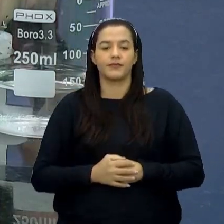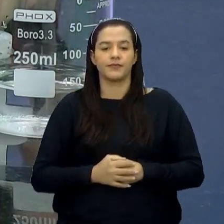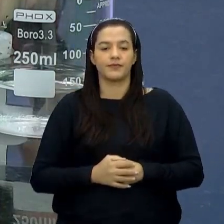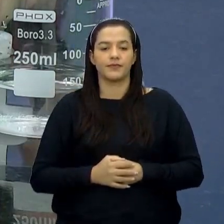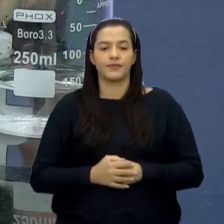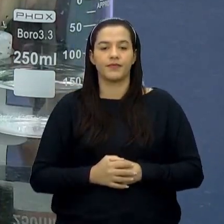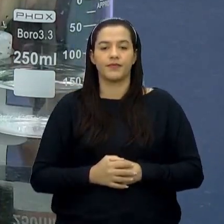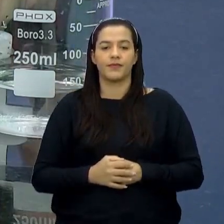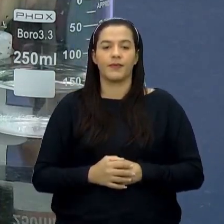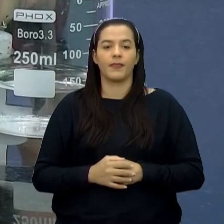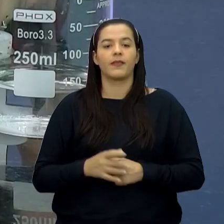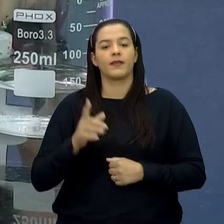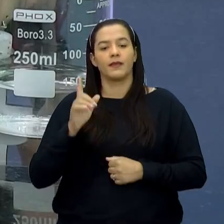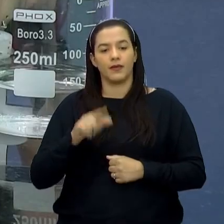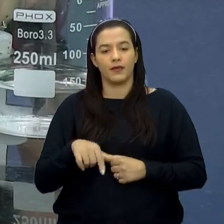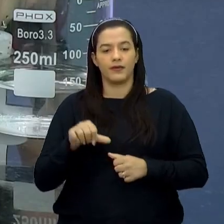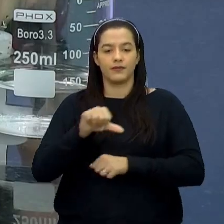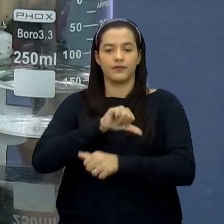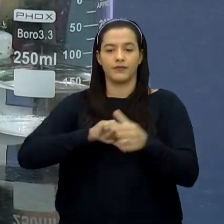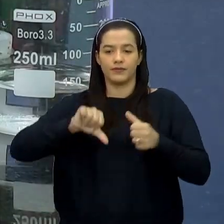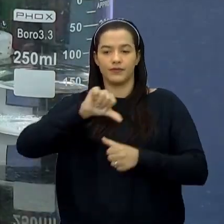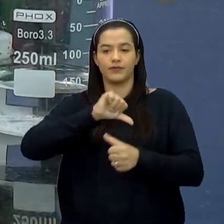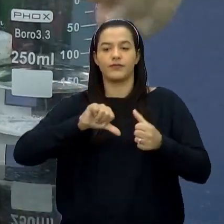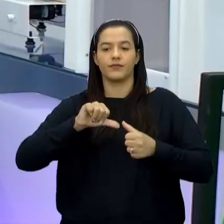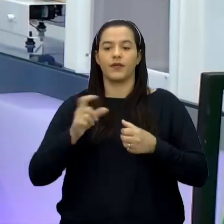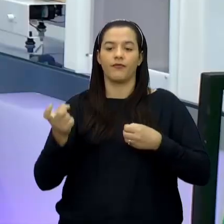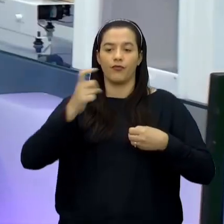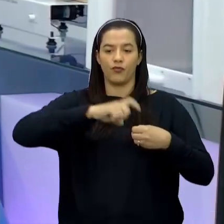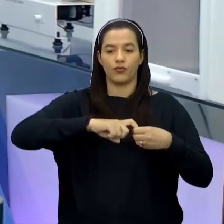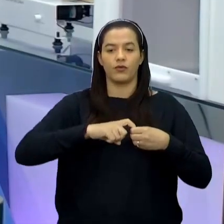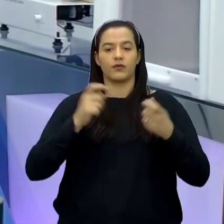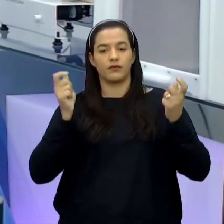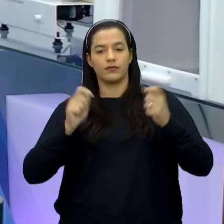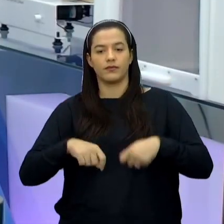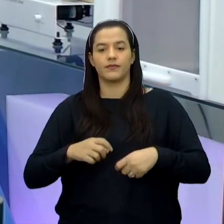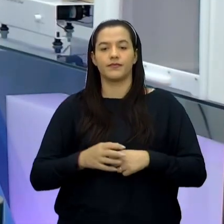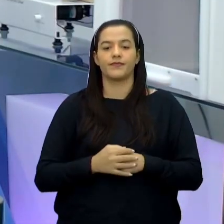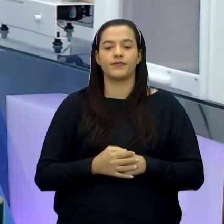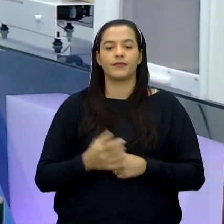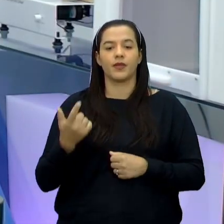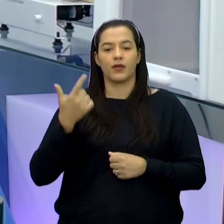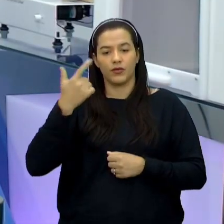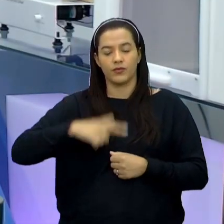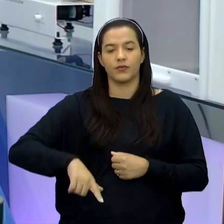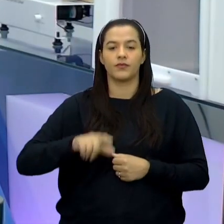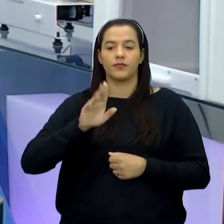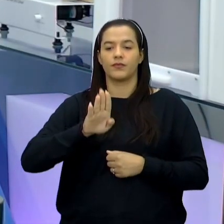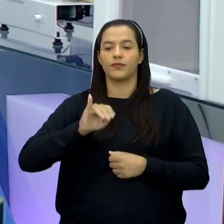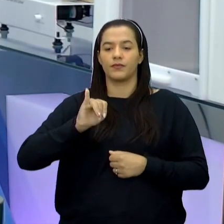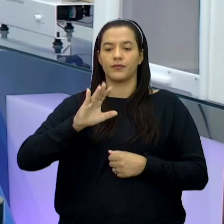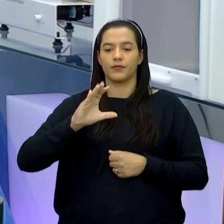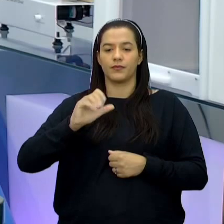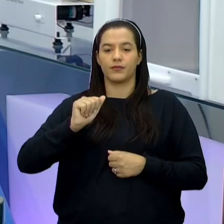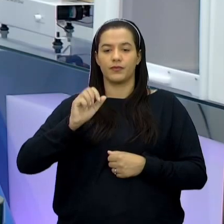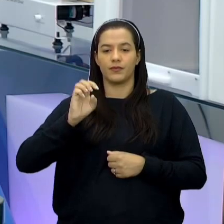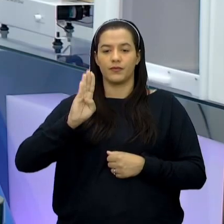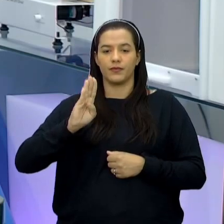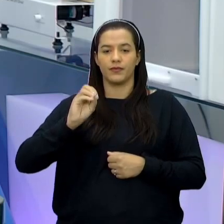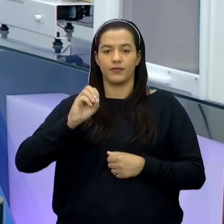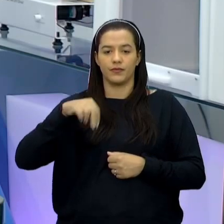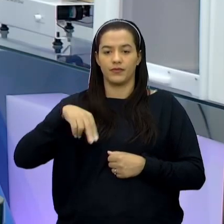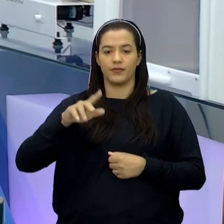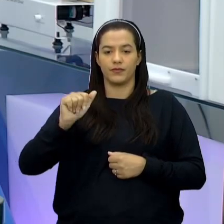uma reação reversível. Né? E aí eu vou colocar o bicarbonato de novo. Esse bicarbonato está um pouquinho fraco. Vamos ver se